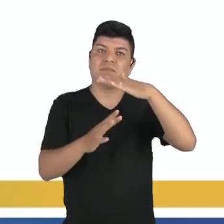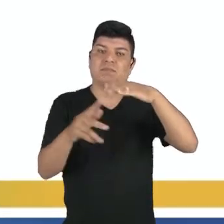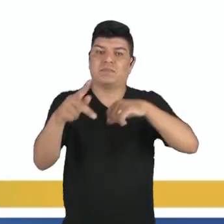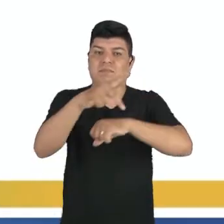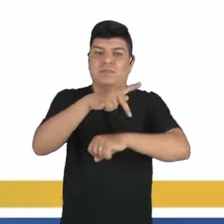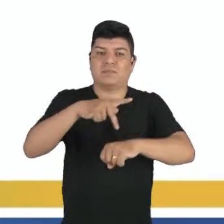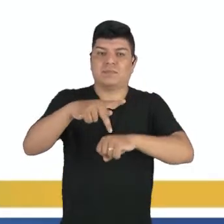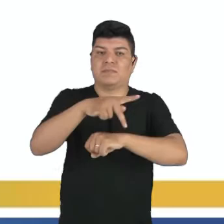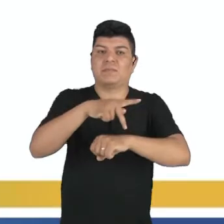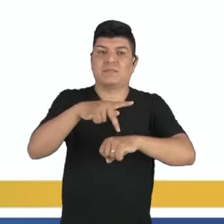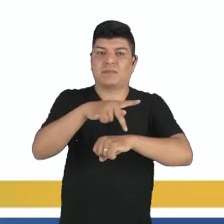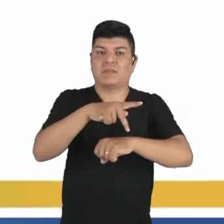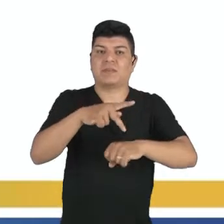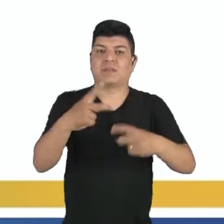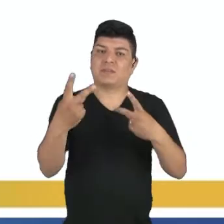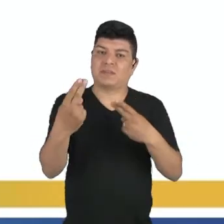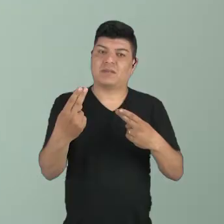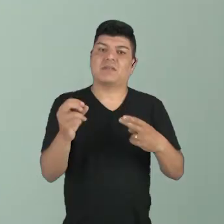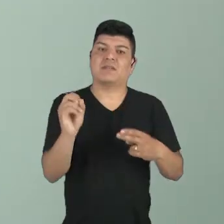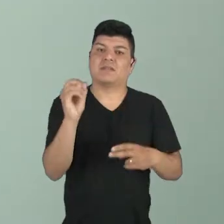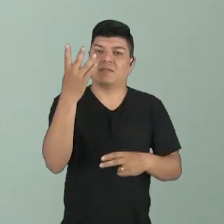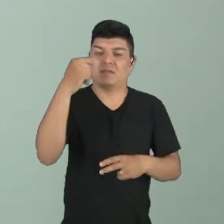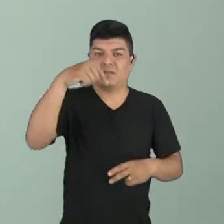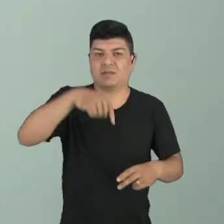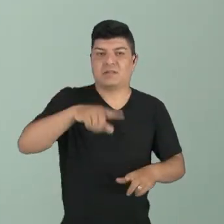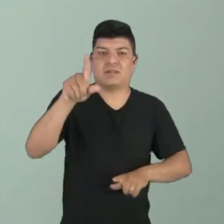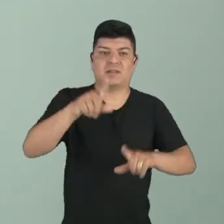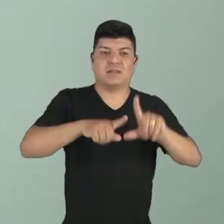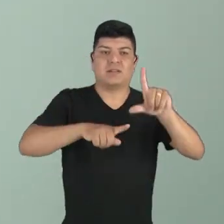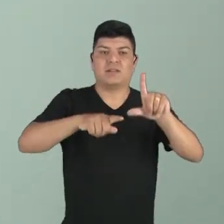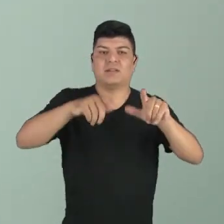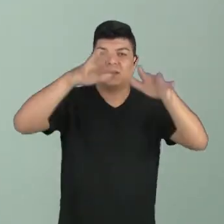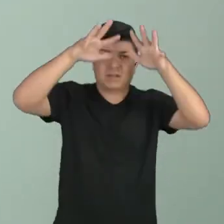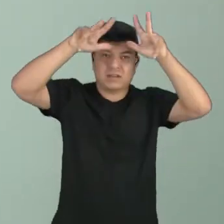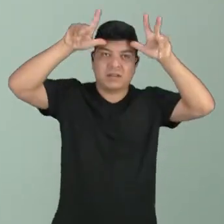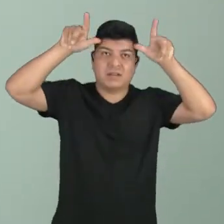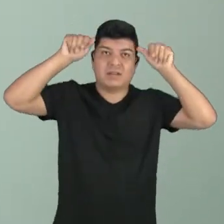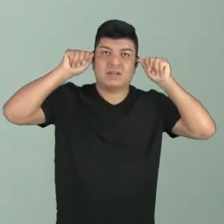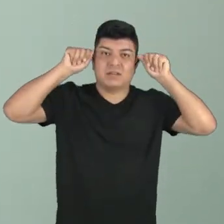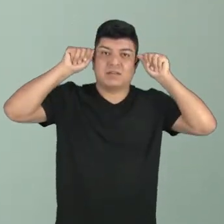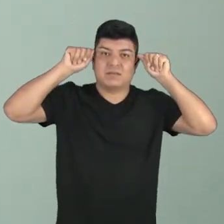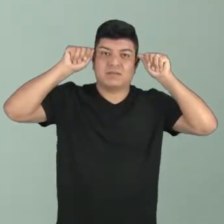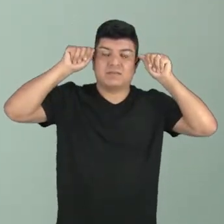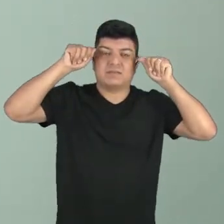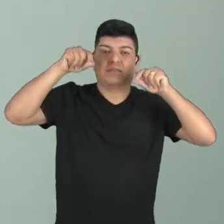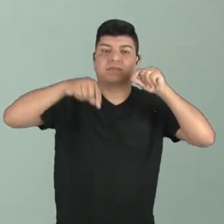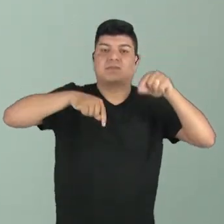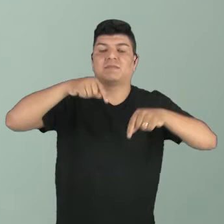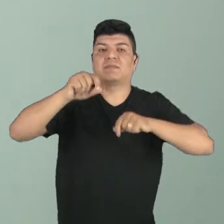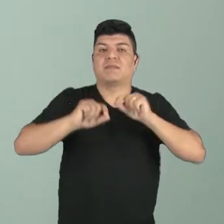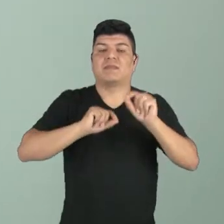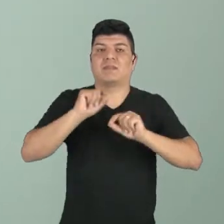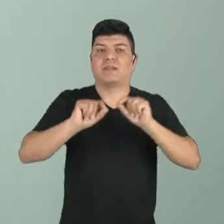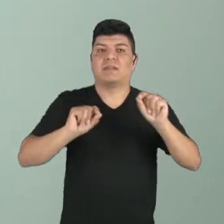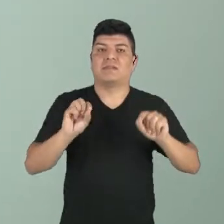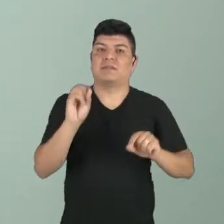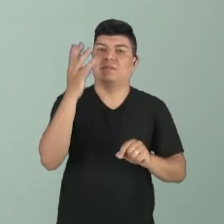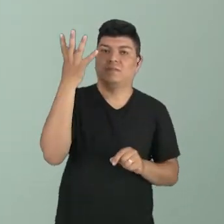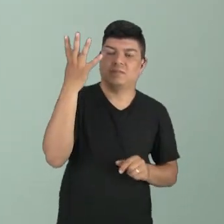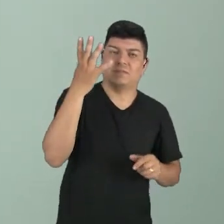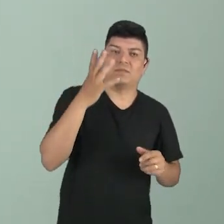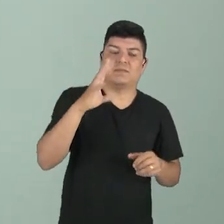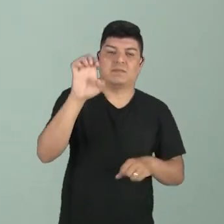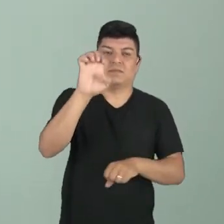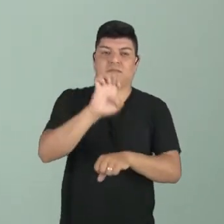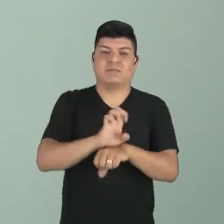para um país é o mesmo caso que acontece aqui no Acre né que essa taxa vegetativa o que acontece por isso